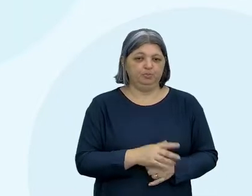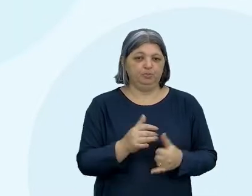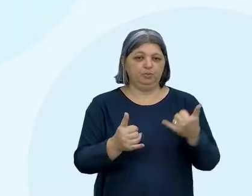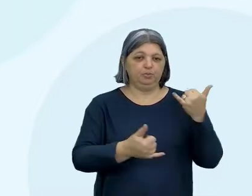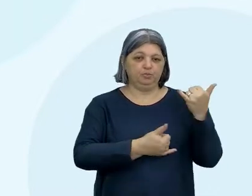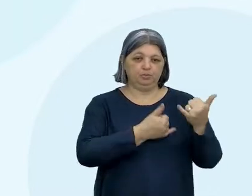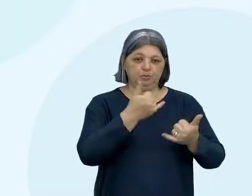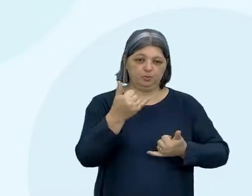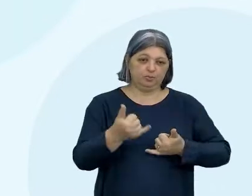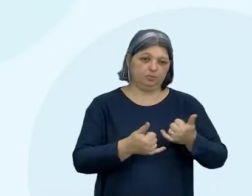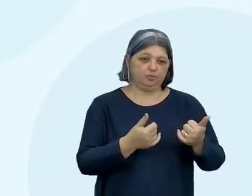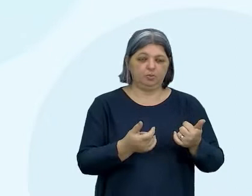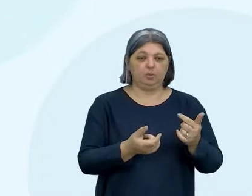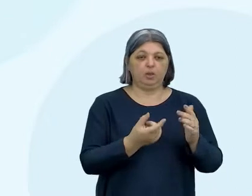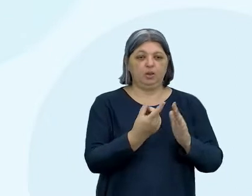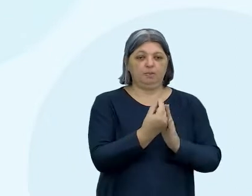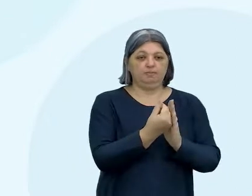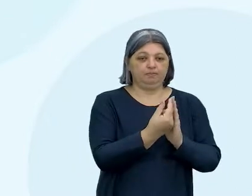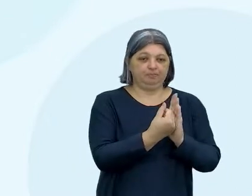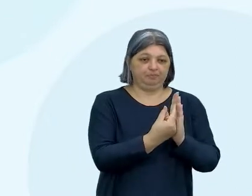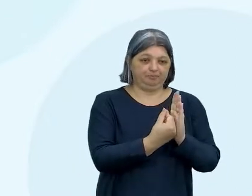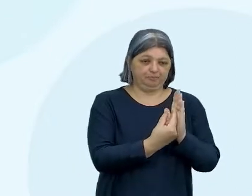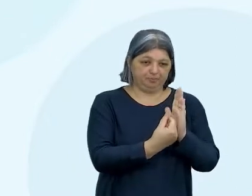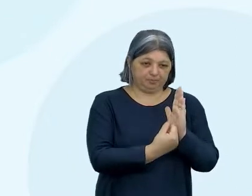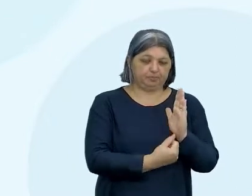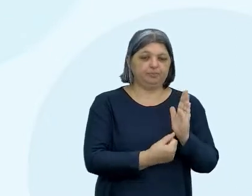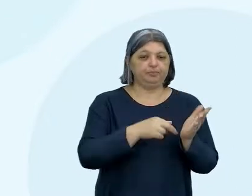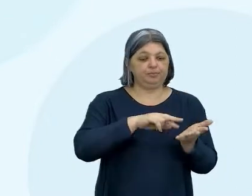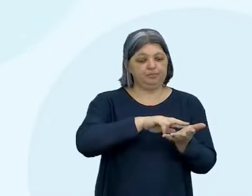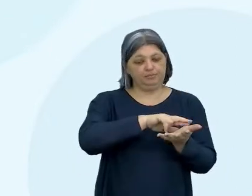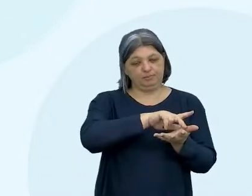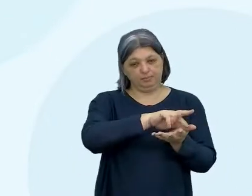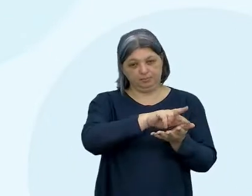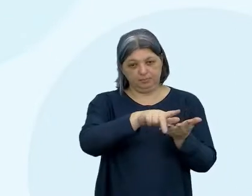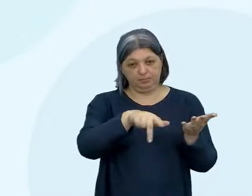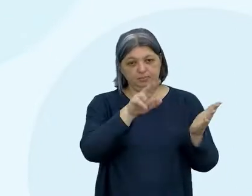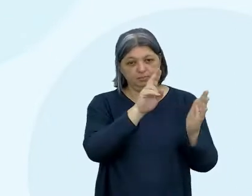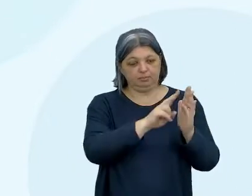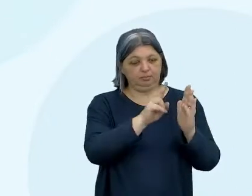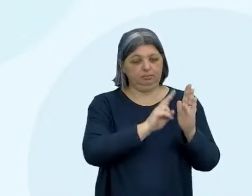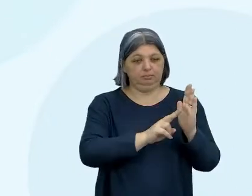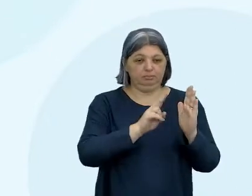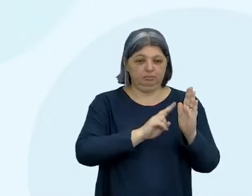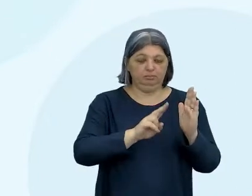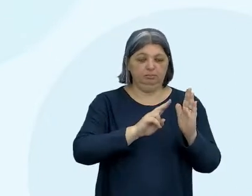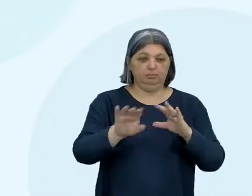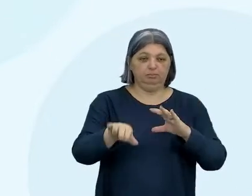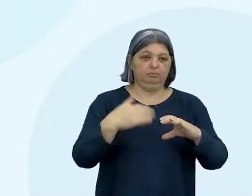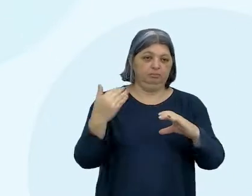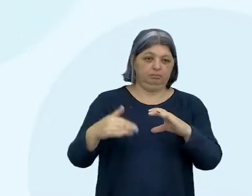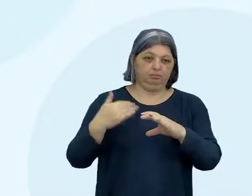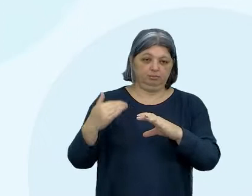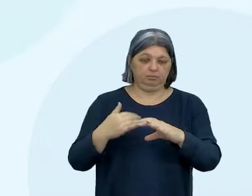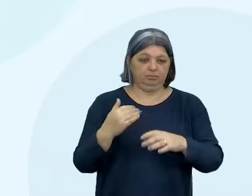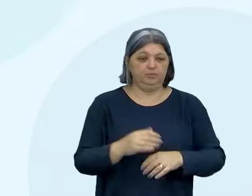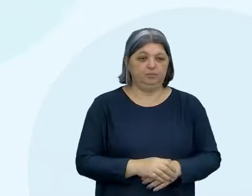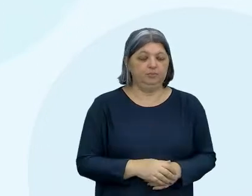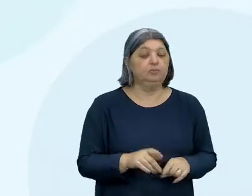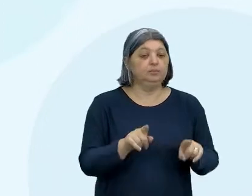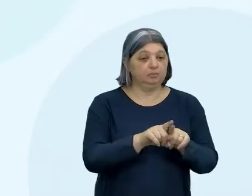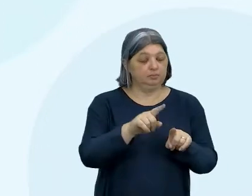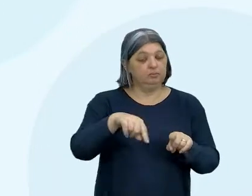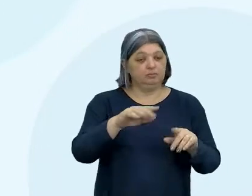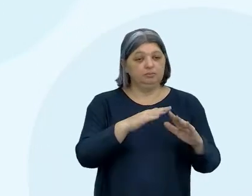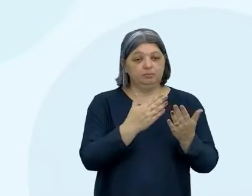Jogo do orçamento. Vários nomes foram aparecendo para mim. E aí vocês também, na escola de